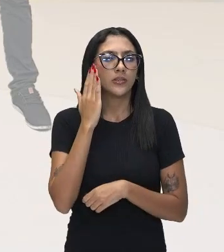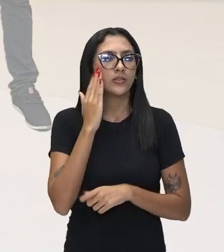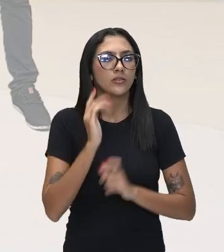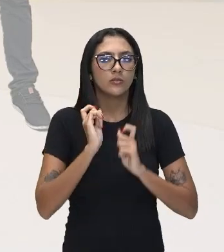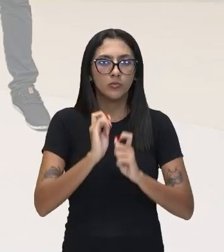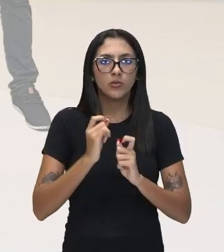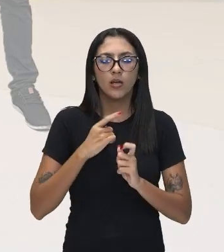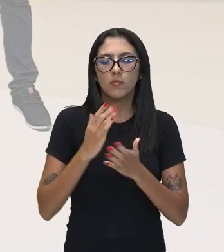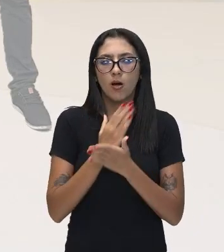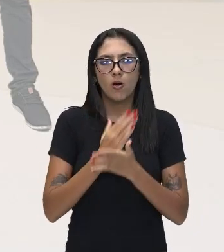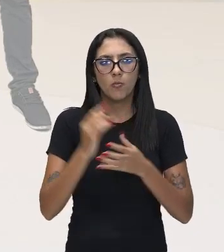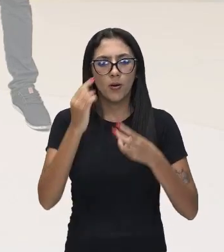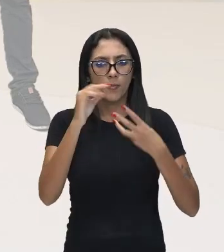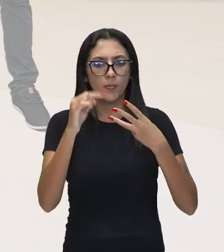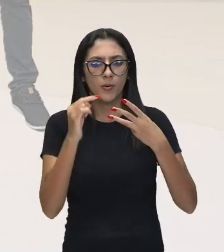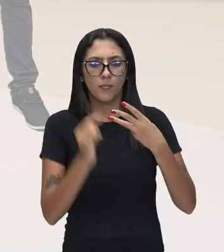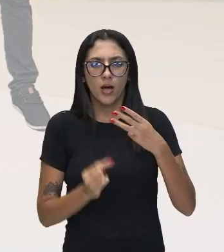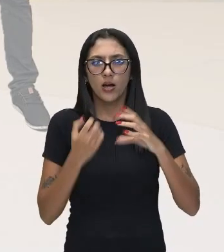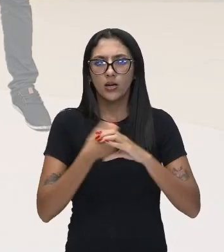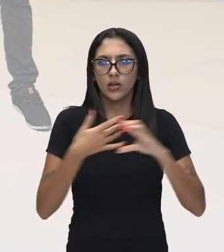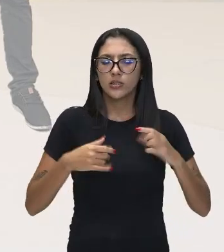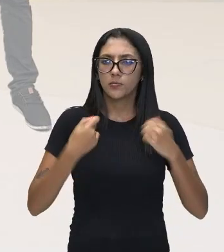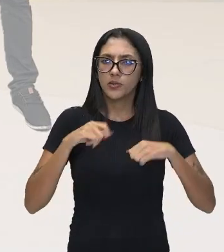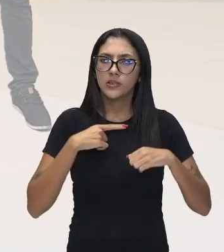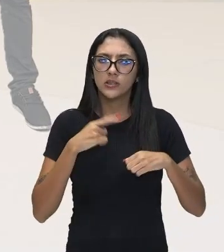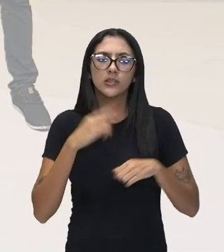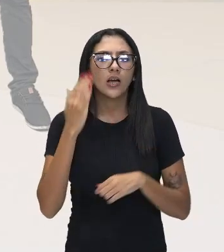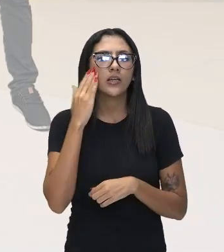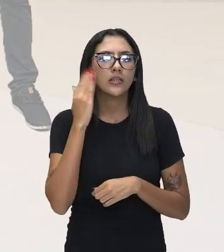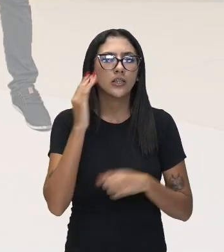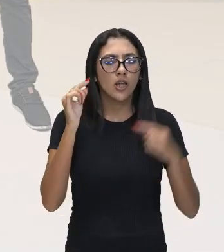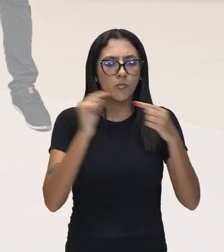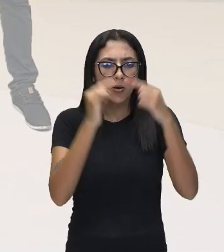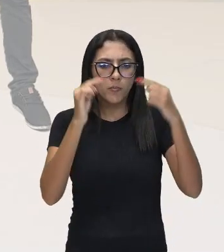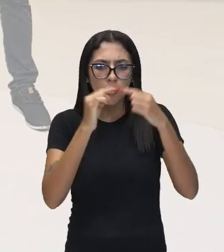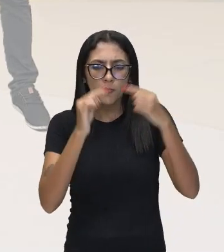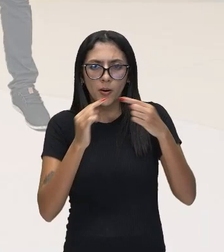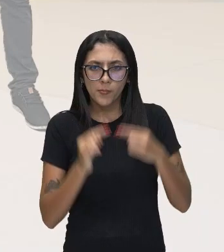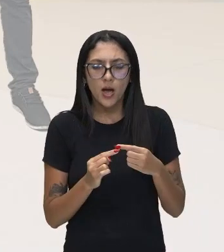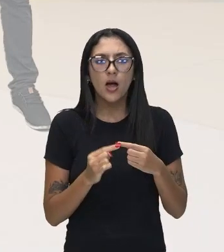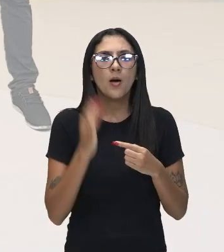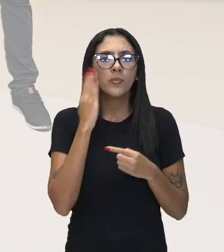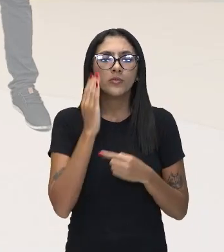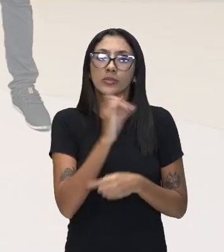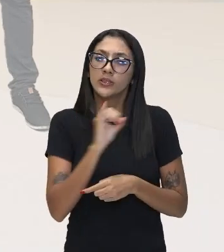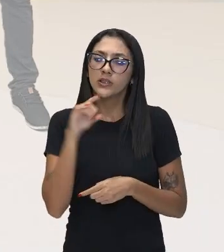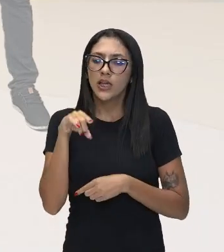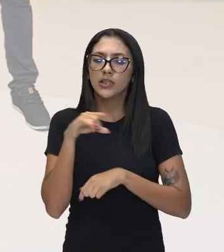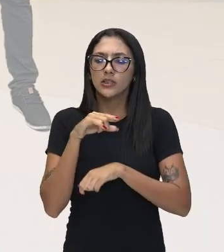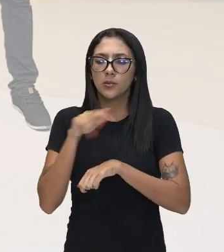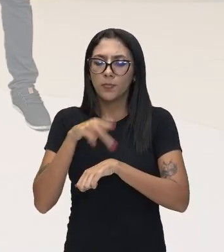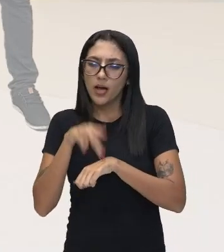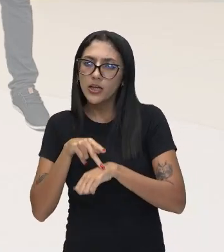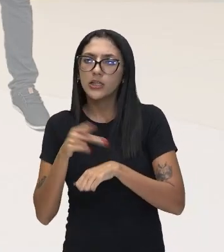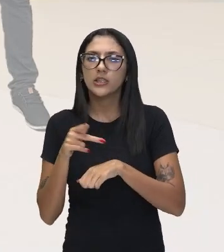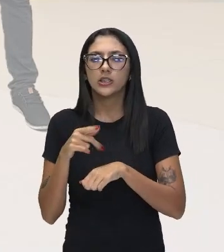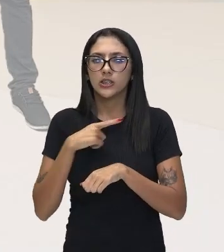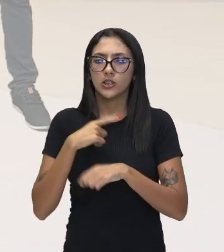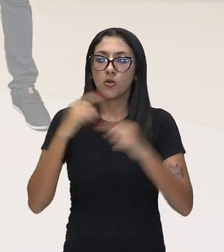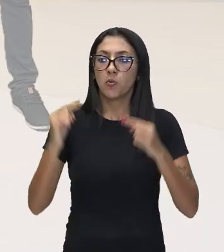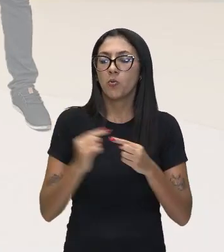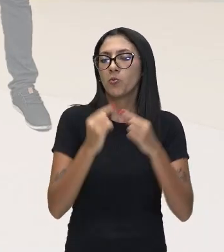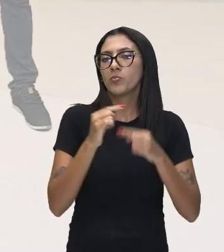ali para definir o território da Pan-Amazônia, tá? E temos ali o